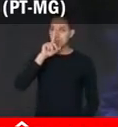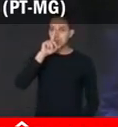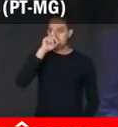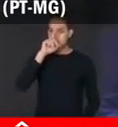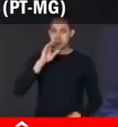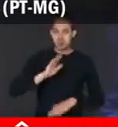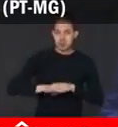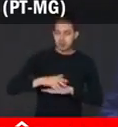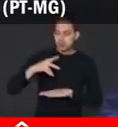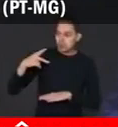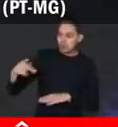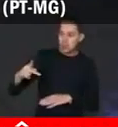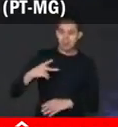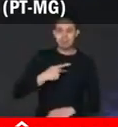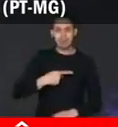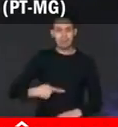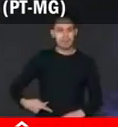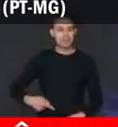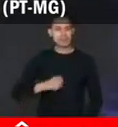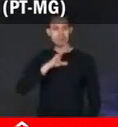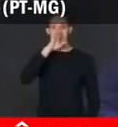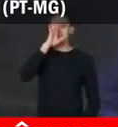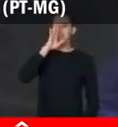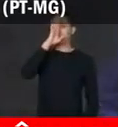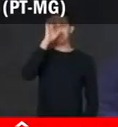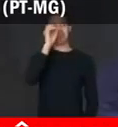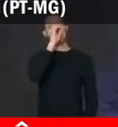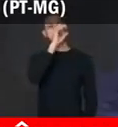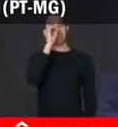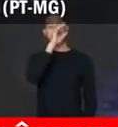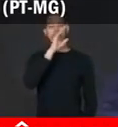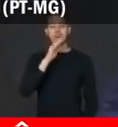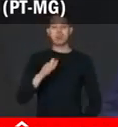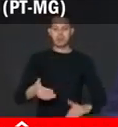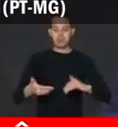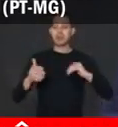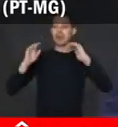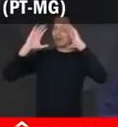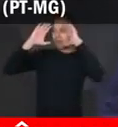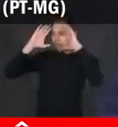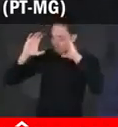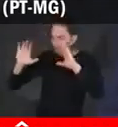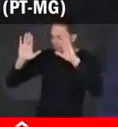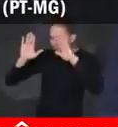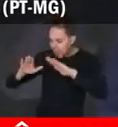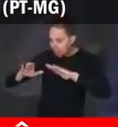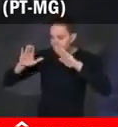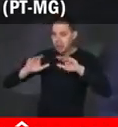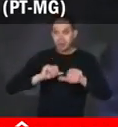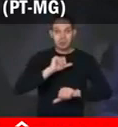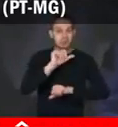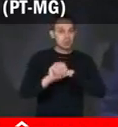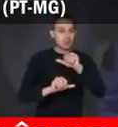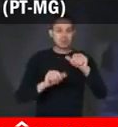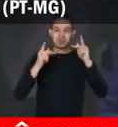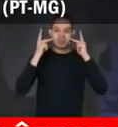presidente autoritário como esse Bolsonaro, e o Congresso se curva, modificando ao bel prazer dos